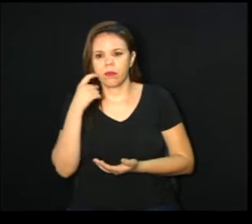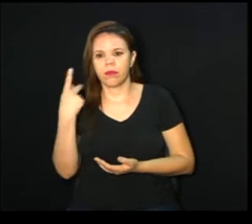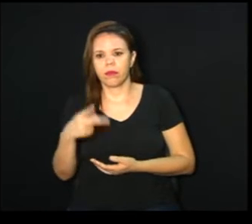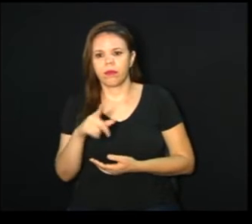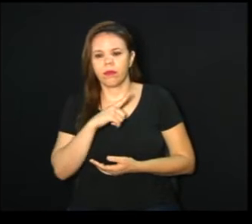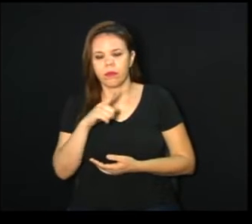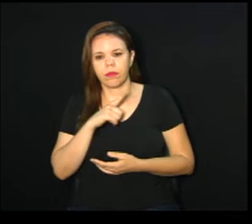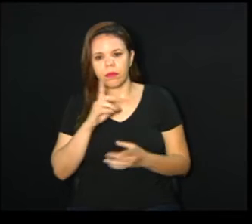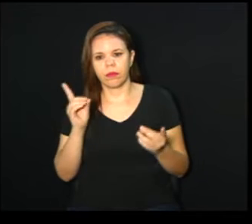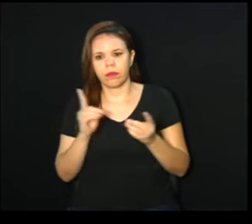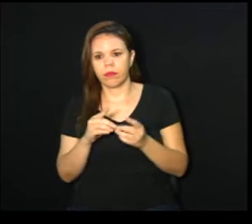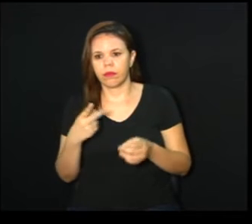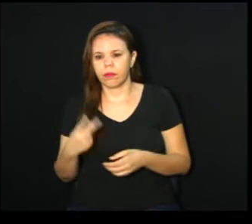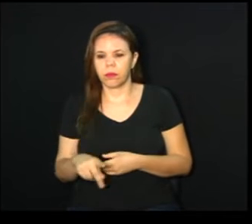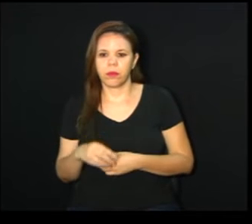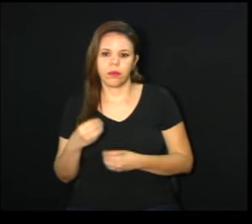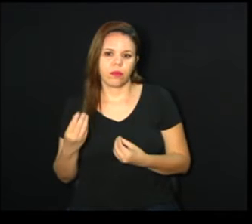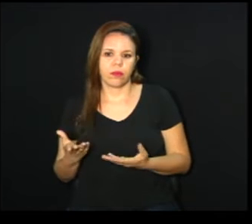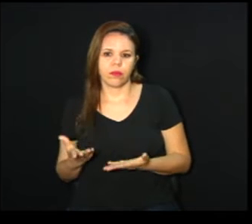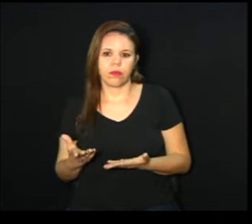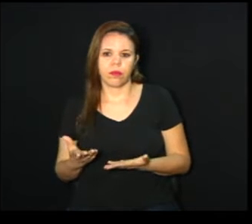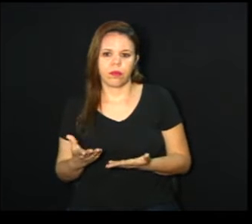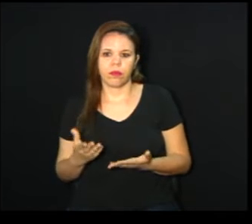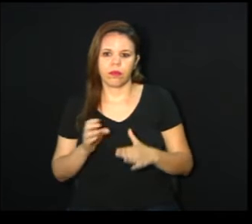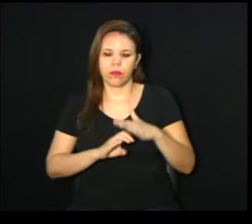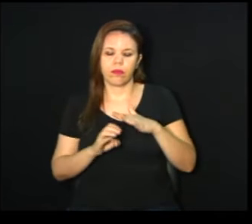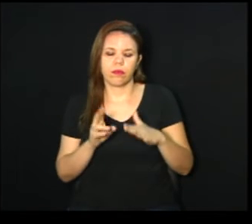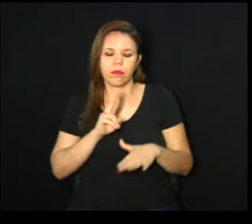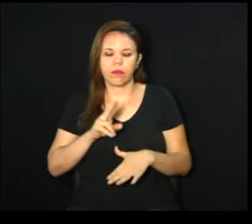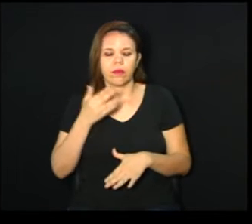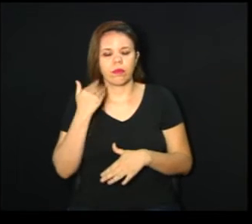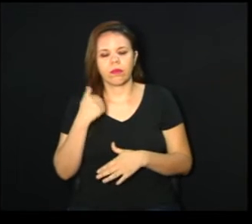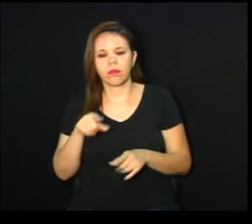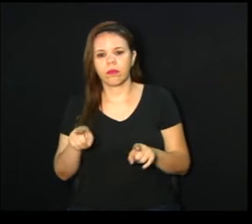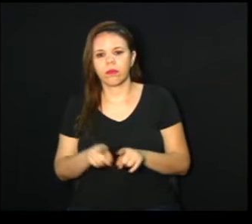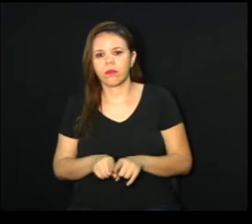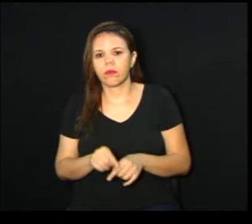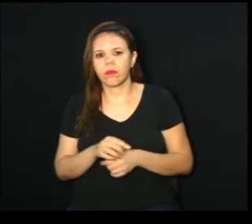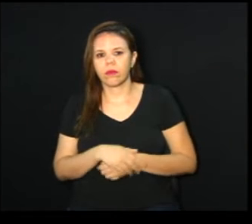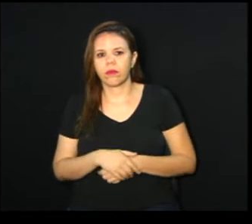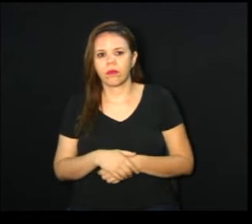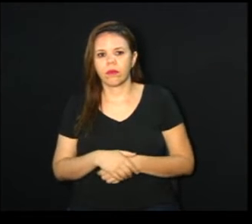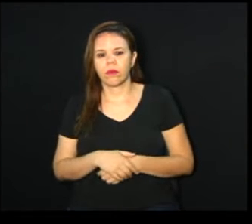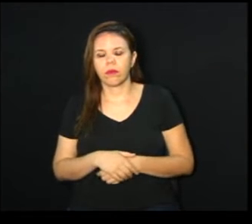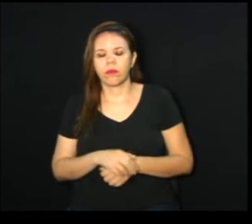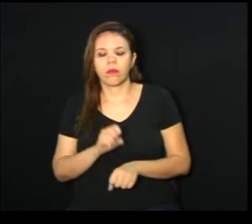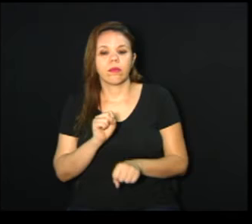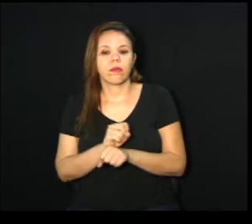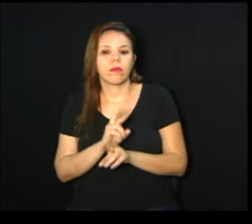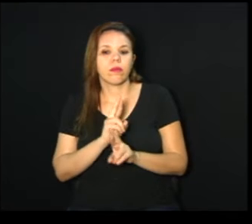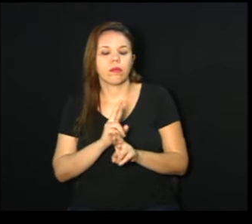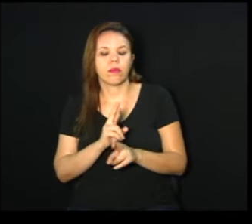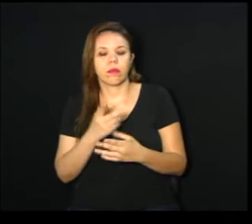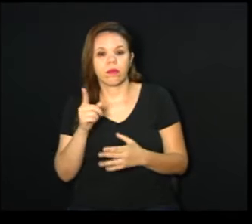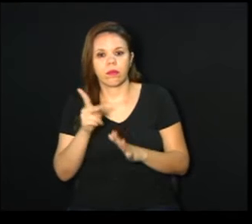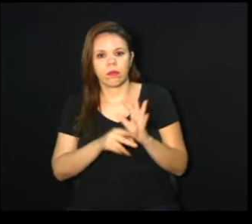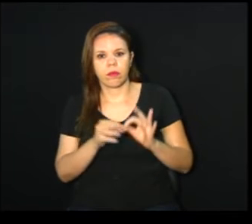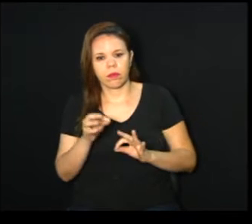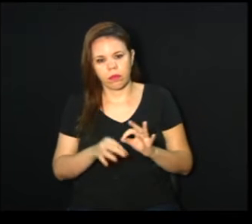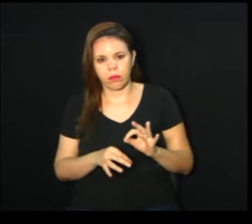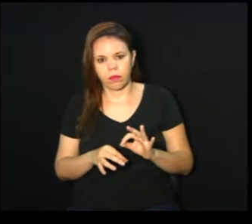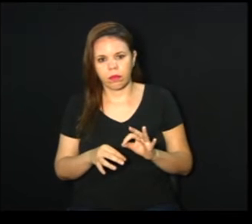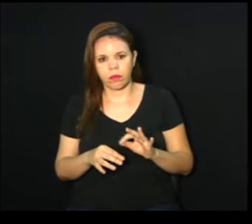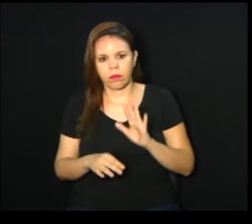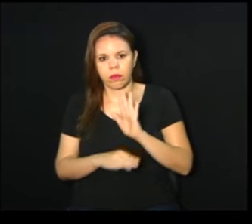esse serviço ou como a concessionária poderia utilizar. Também espera-se que esse projeto traga um know-how para a